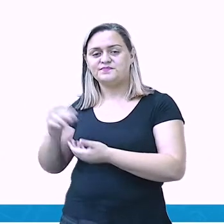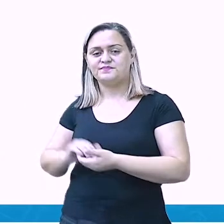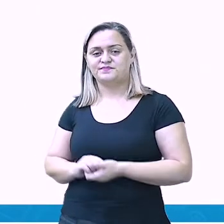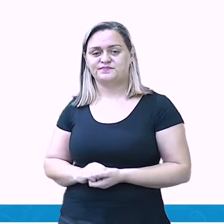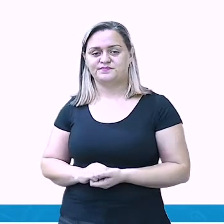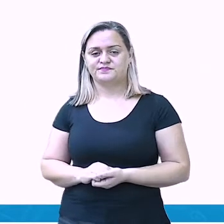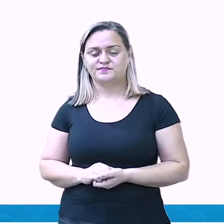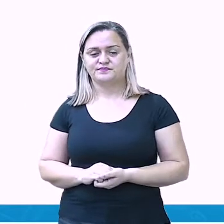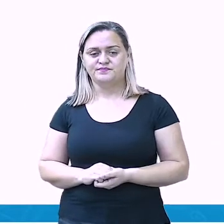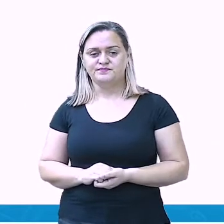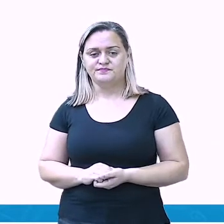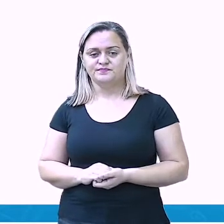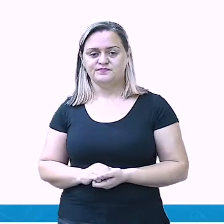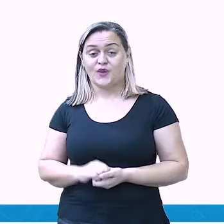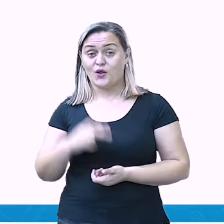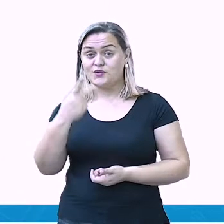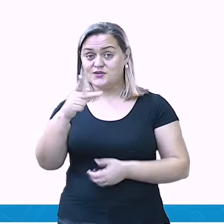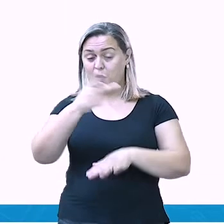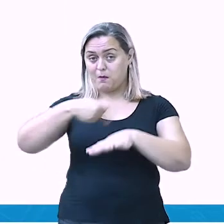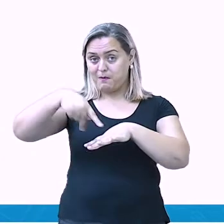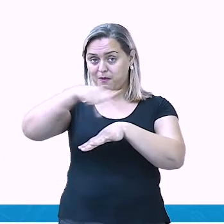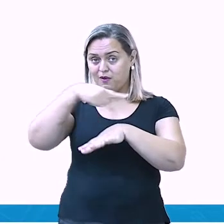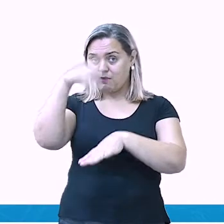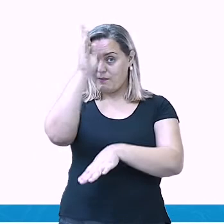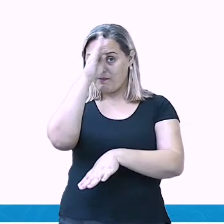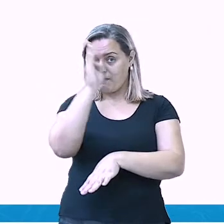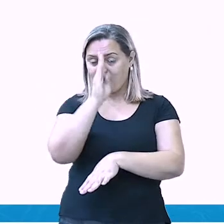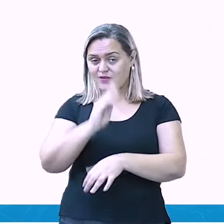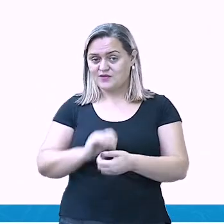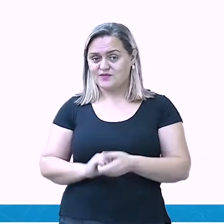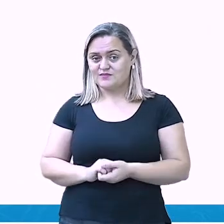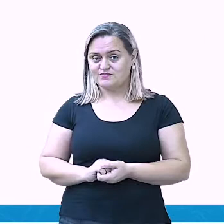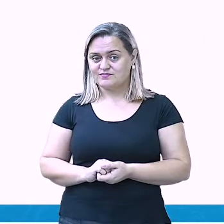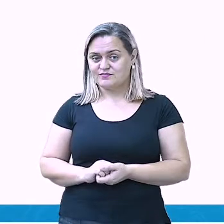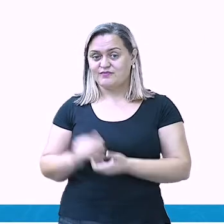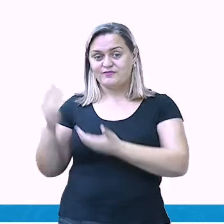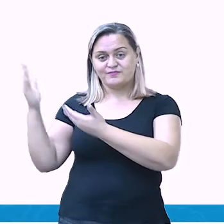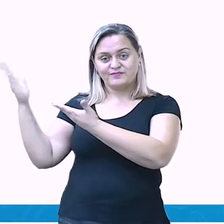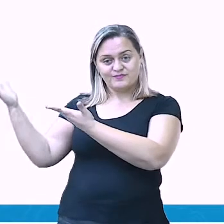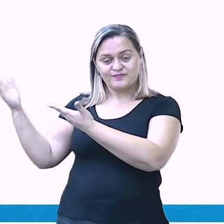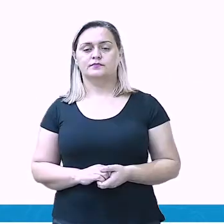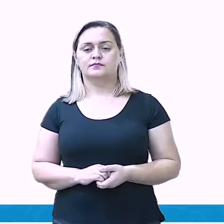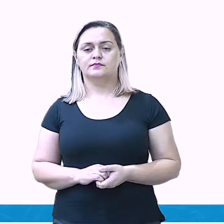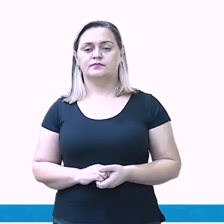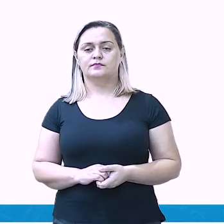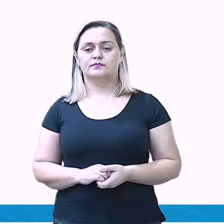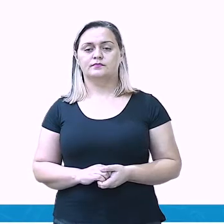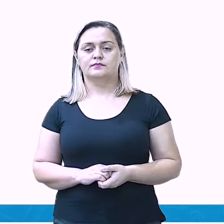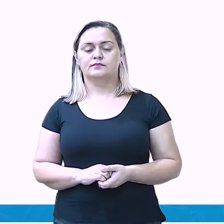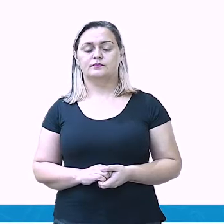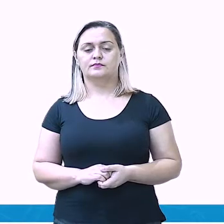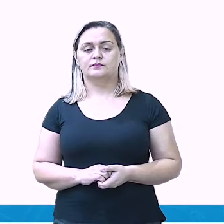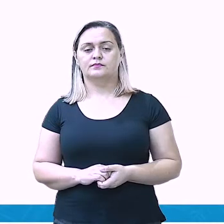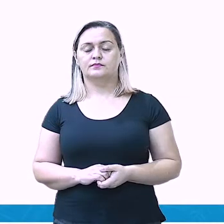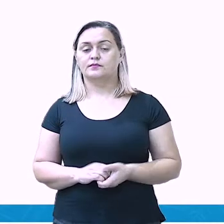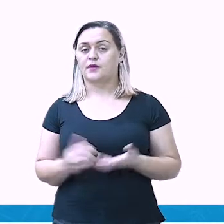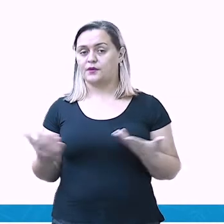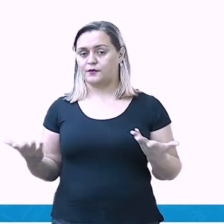né? É muita informação, está bem aqui. Vamos lá,